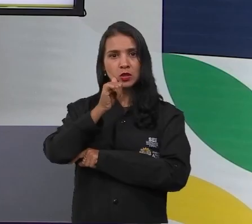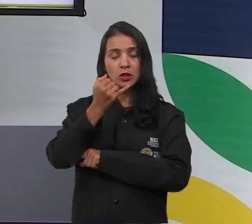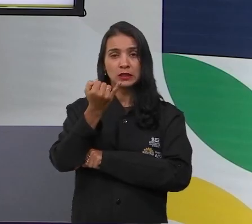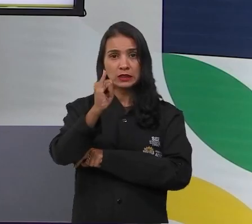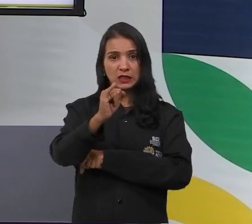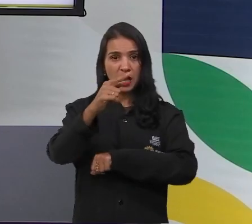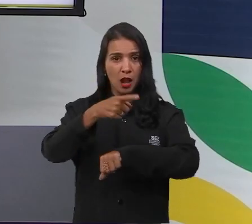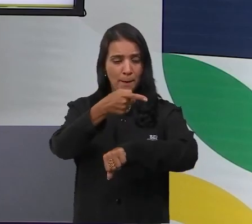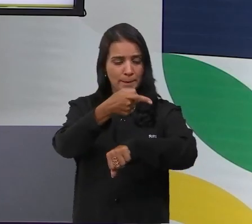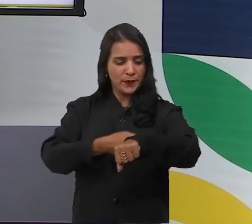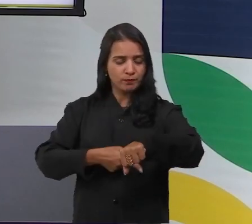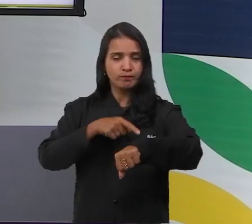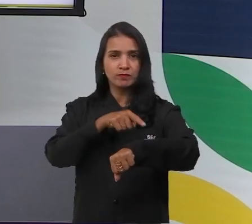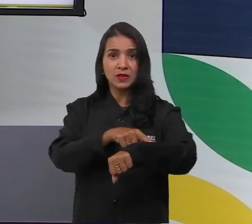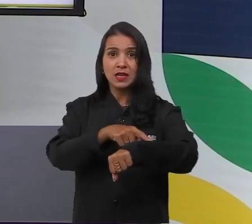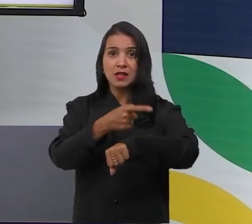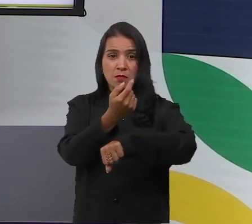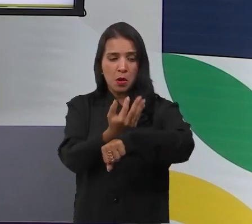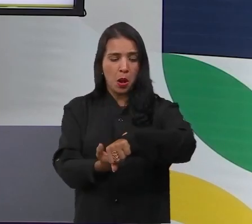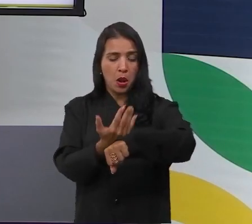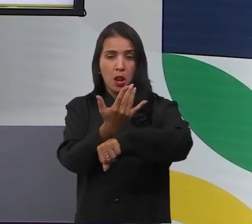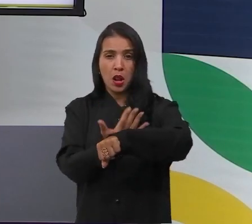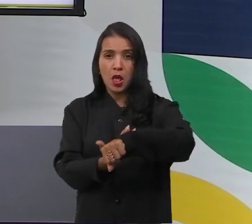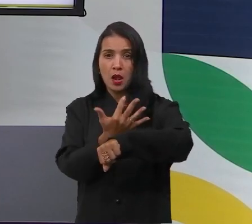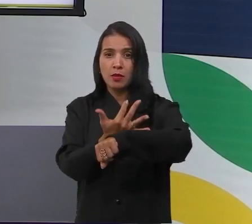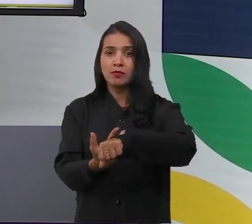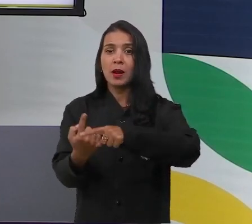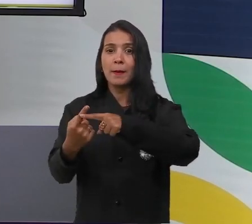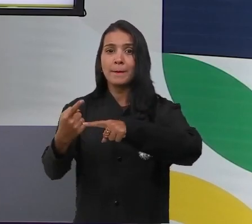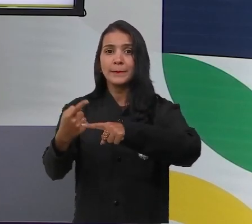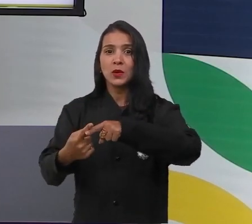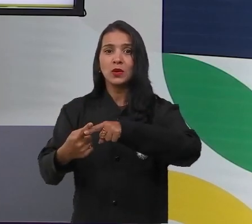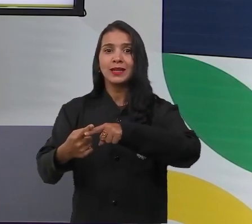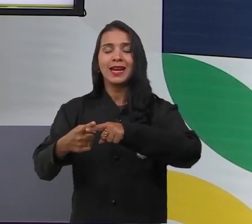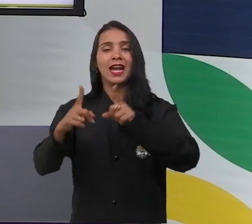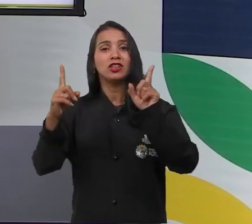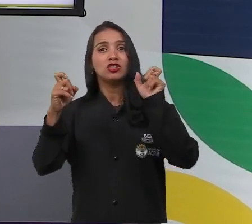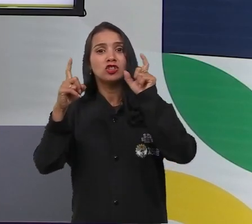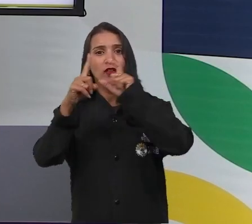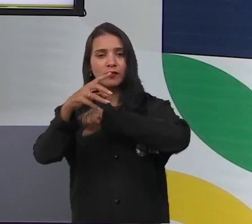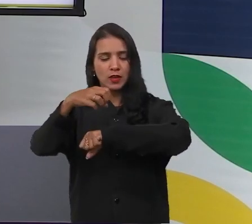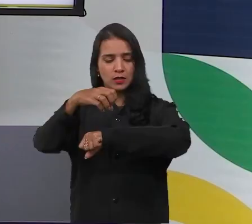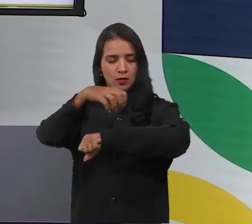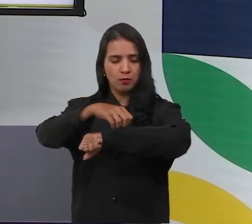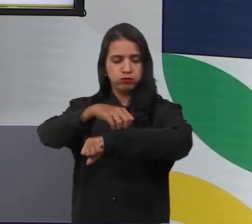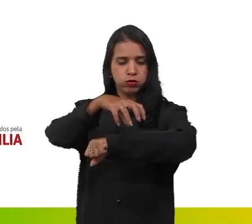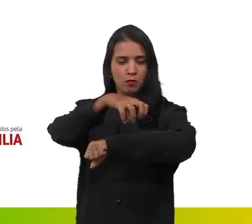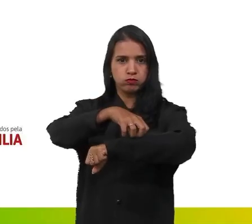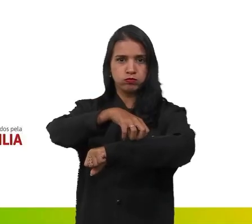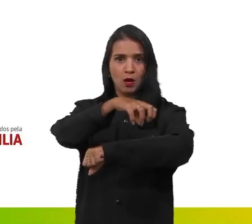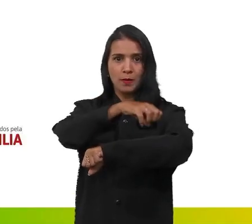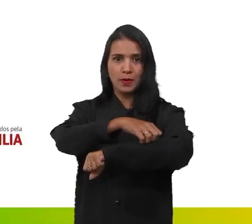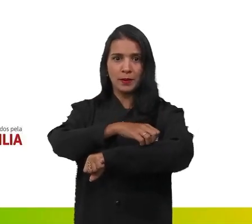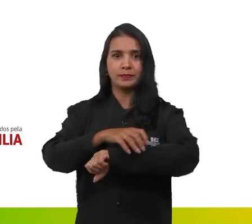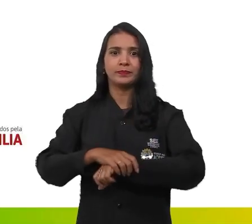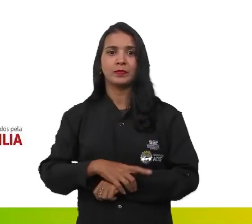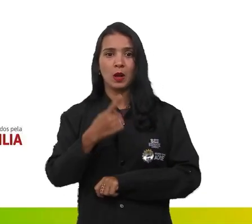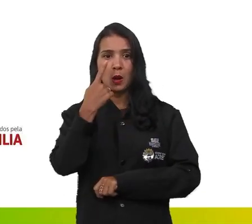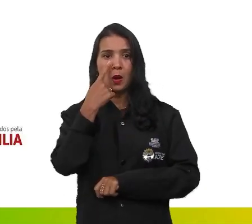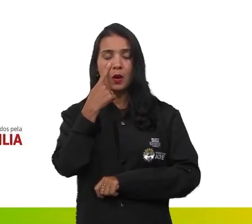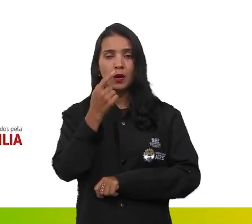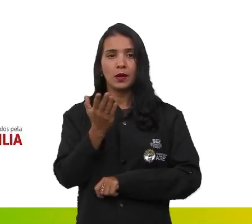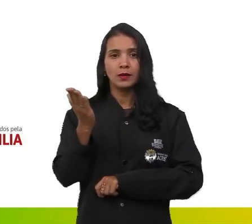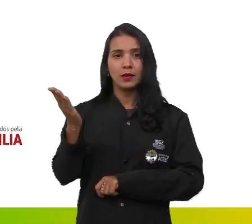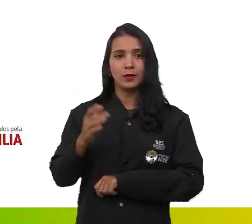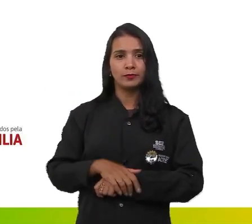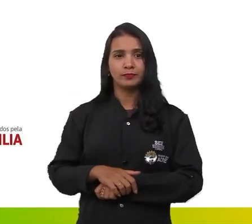ela sangra bastante, tá? Então, por quê? Porque ela tem dificuldade de coagular o sangue. Então, tá aí a imagem de